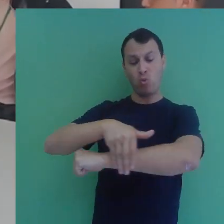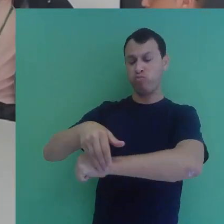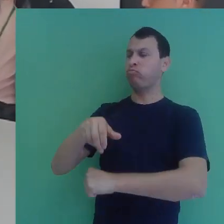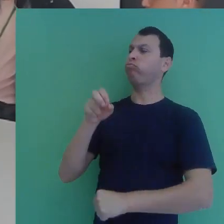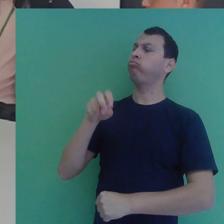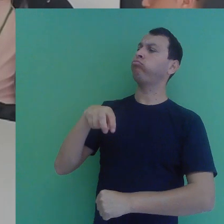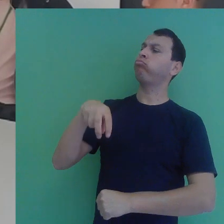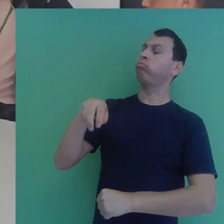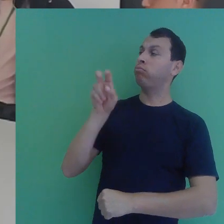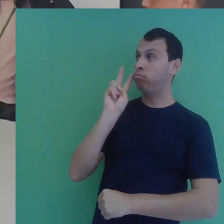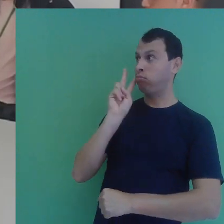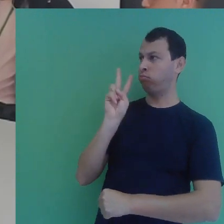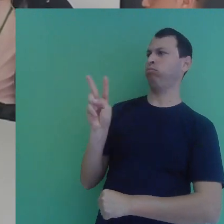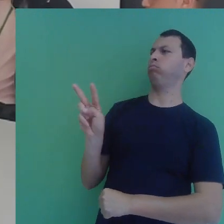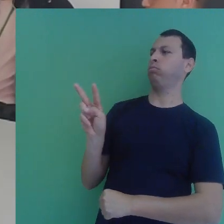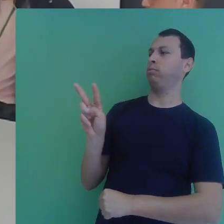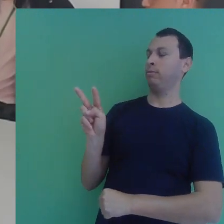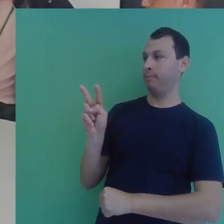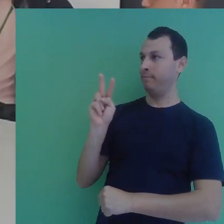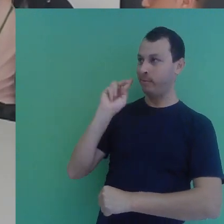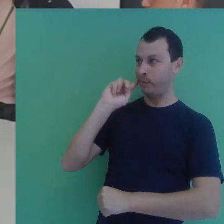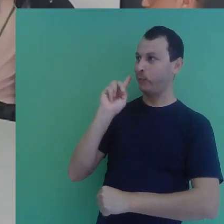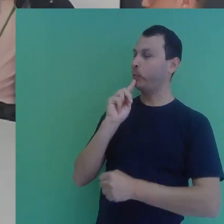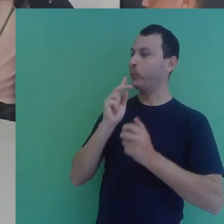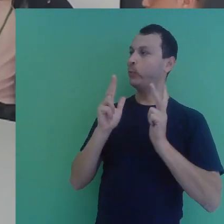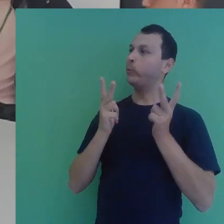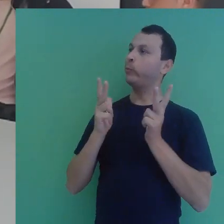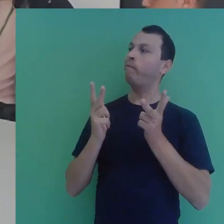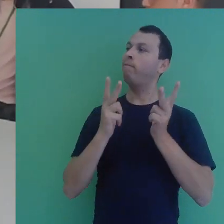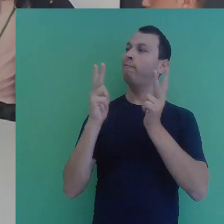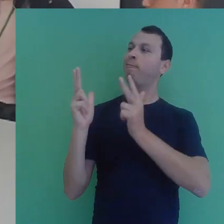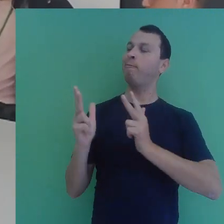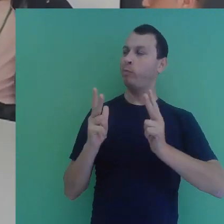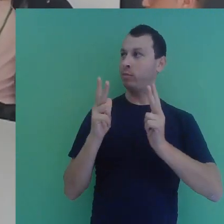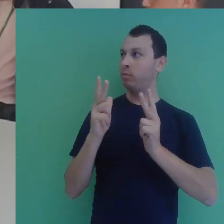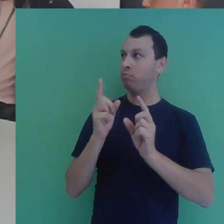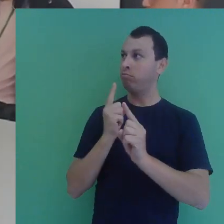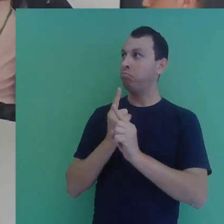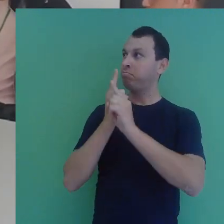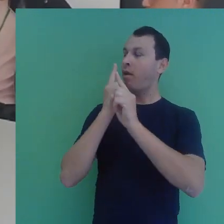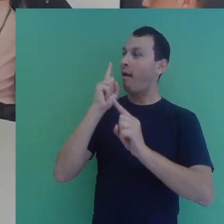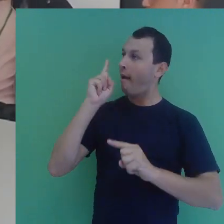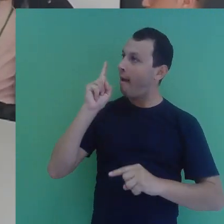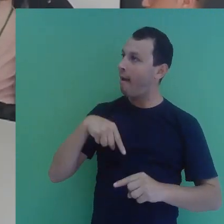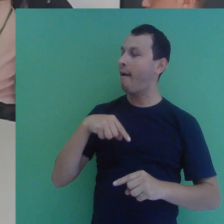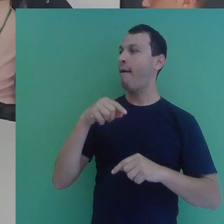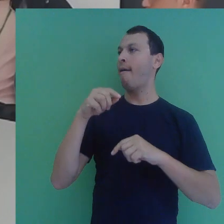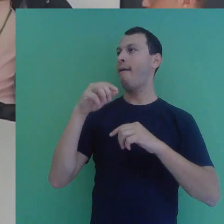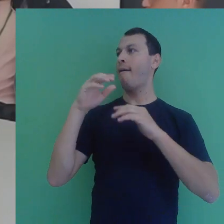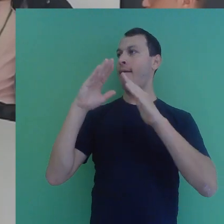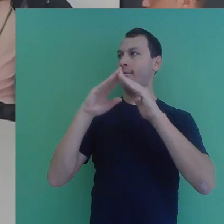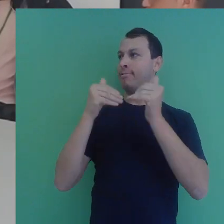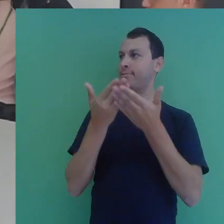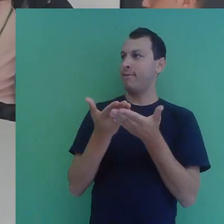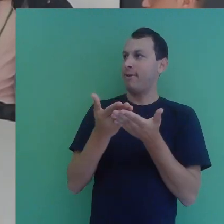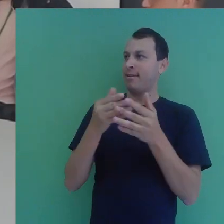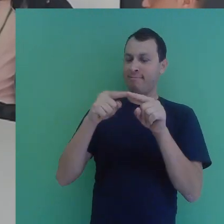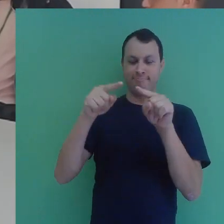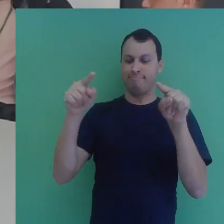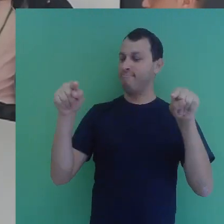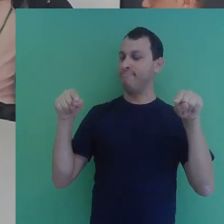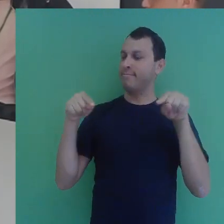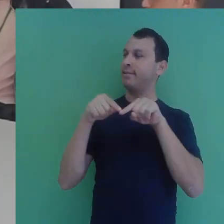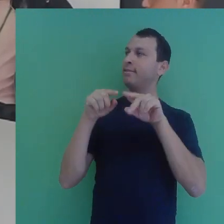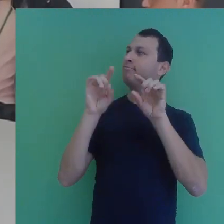uma rua, eu vi vários surdos conversando. E aí depois descobri que ali era um colégio onde tinha uma sala especial para